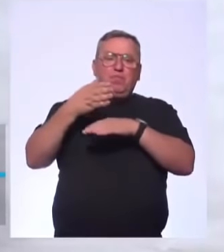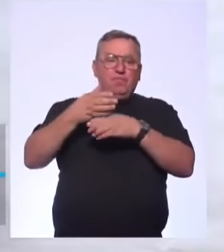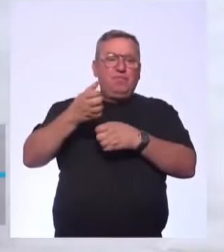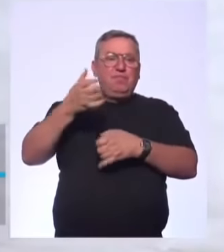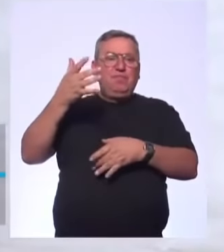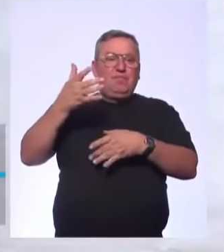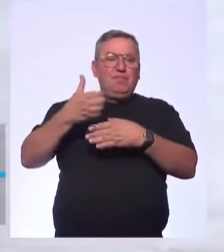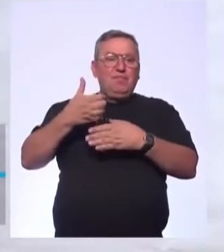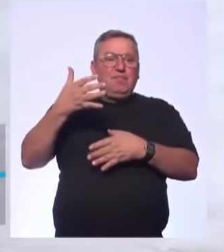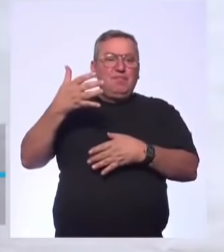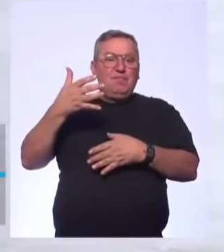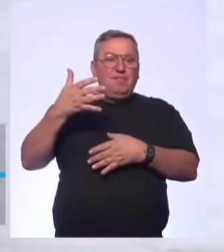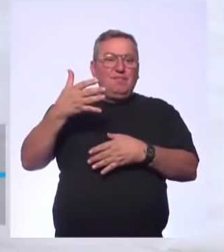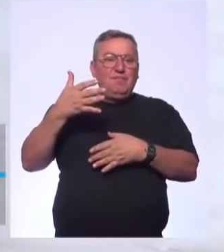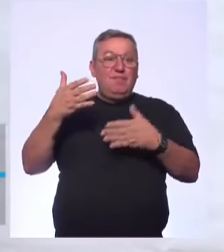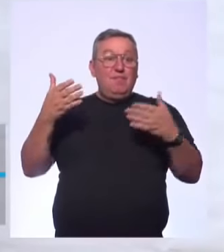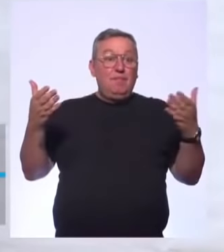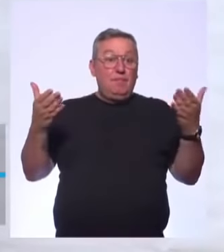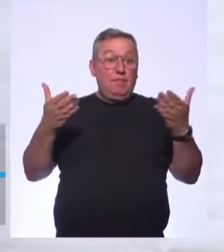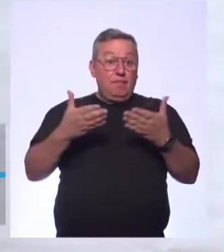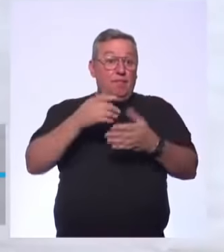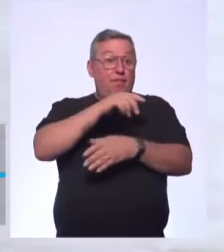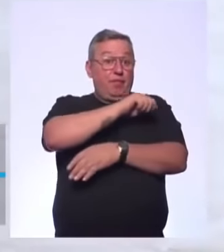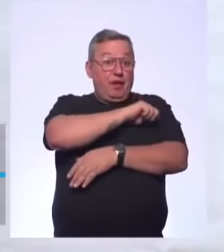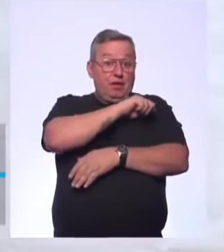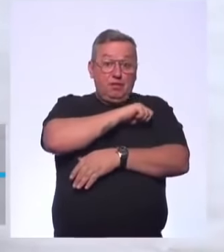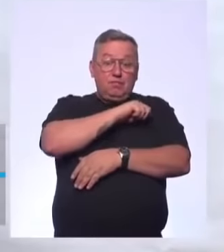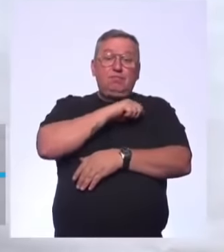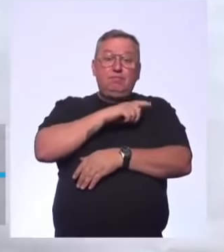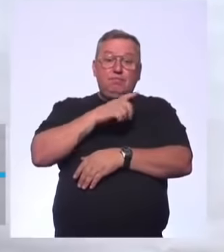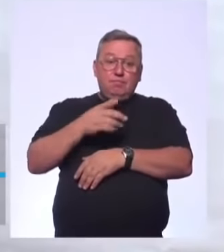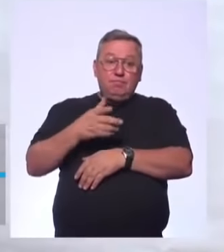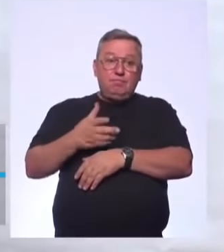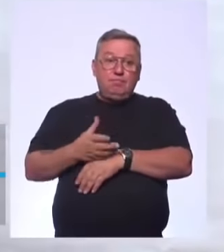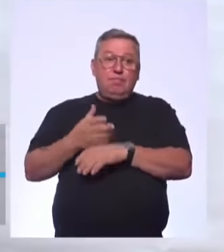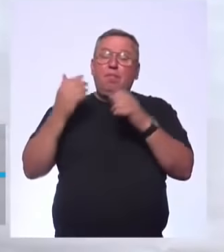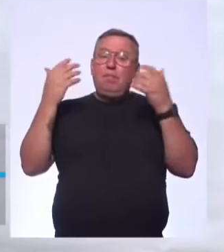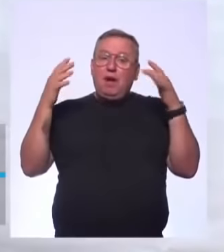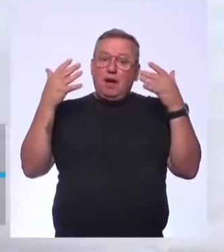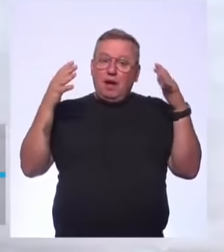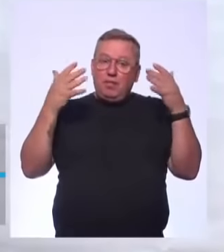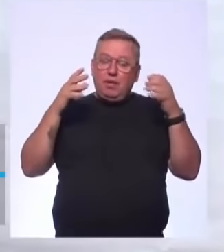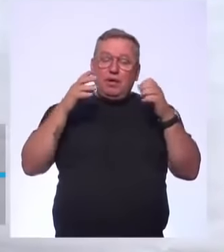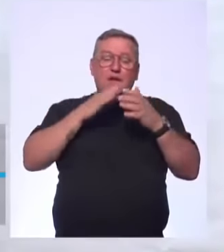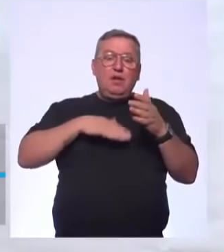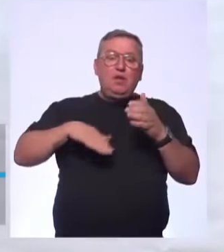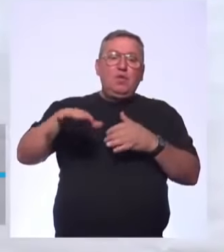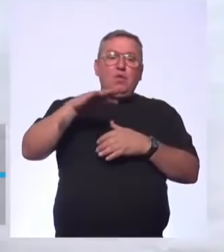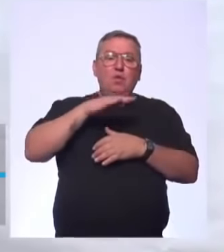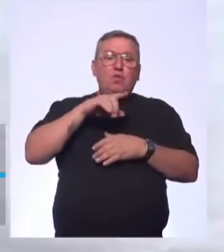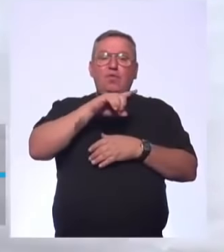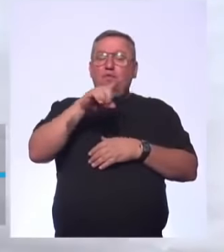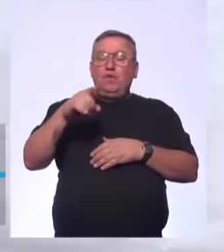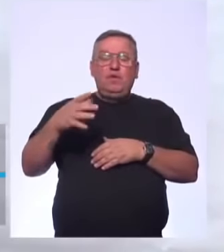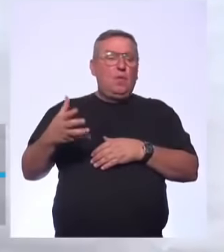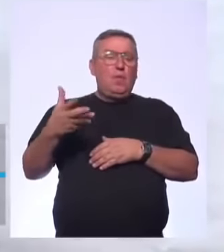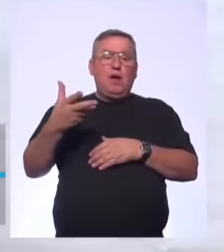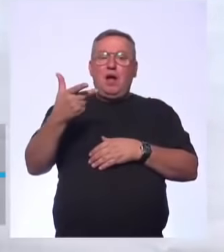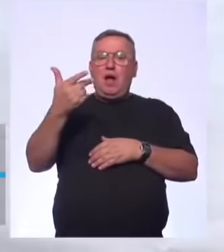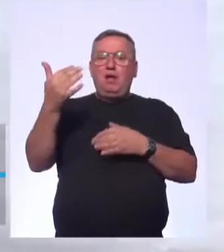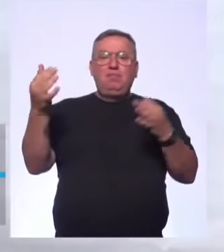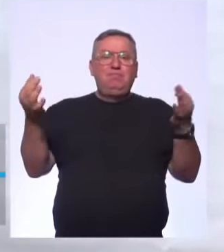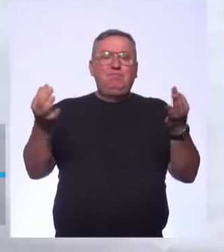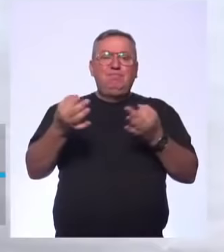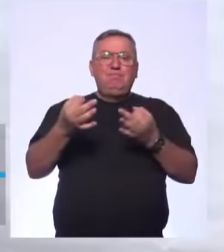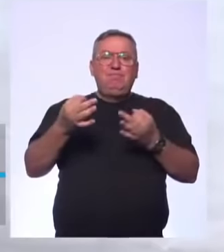participação de vocês. Agora, aos alunos, gente, congratulations everybody, parabéns a todos, vocês estão maravilhosos. Eu